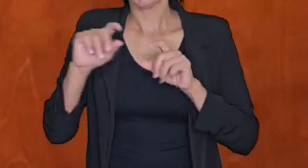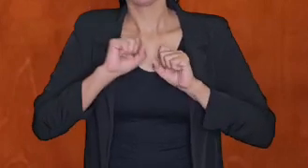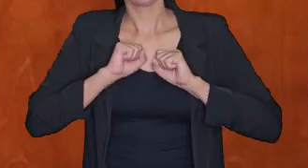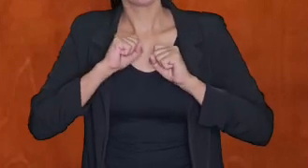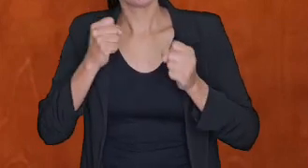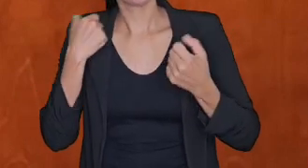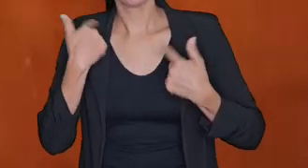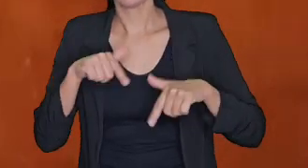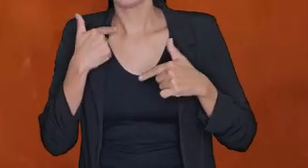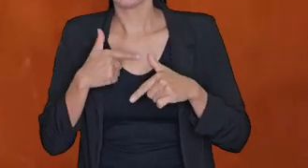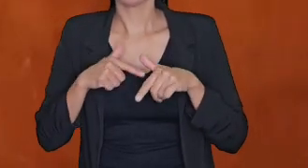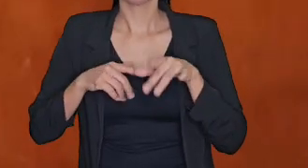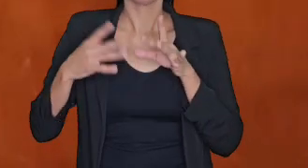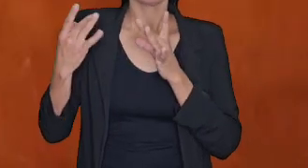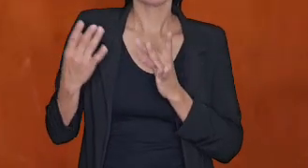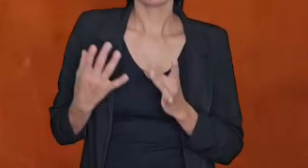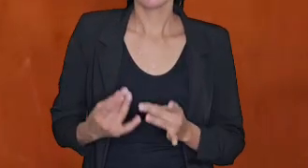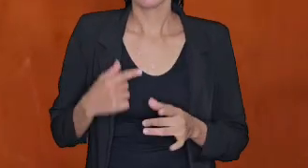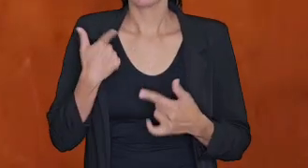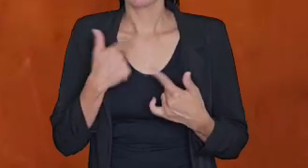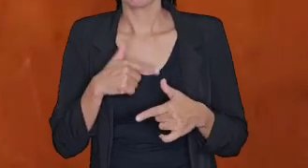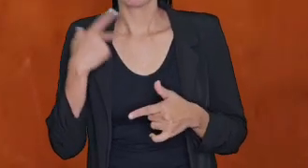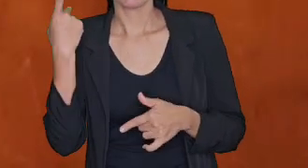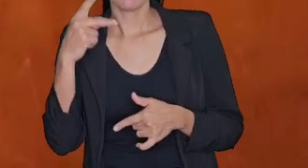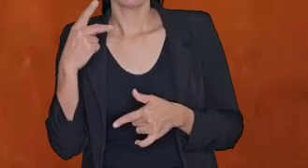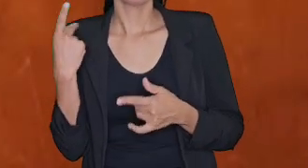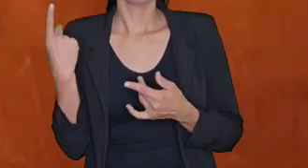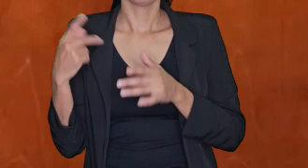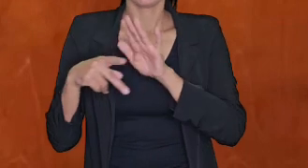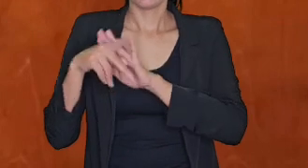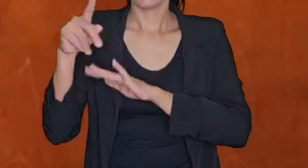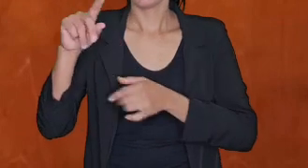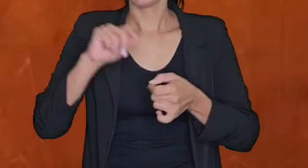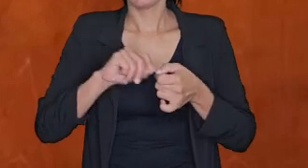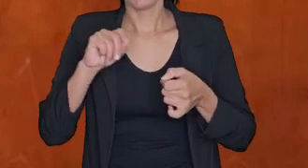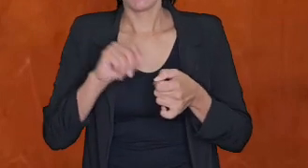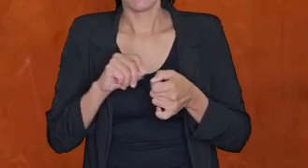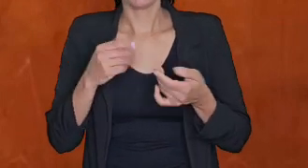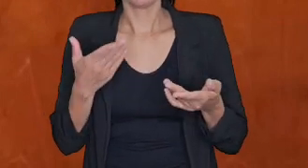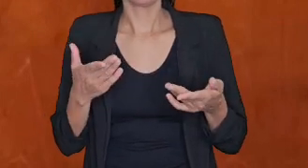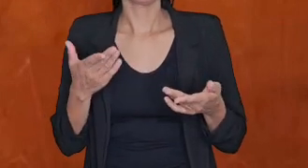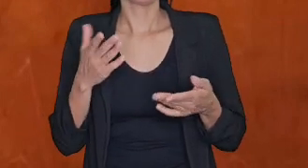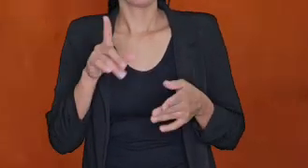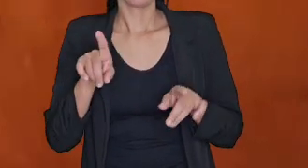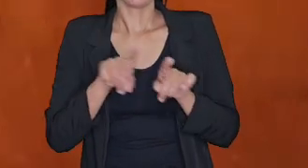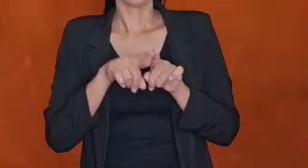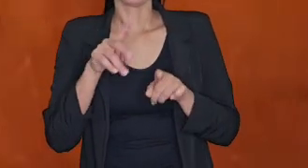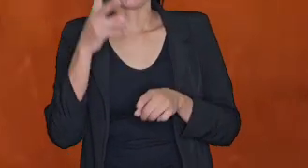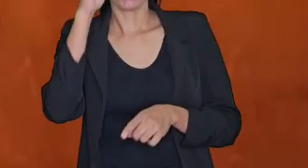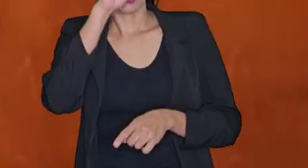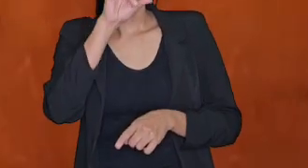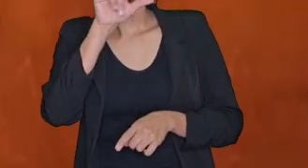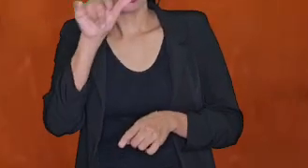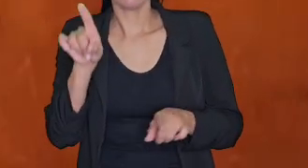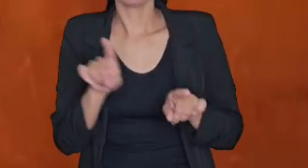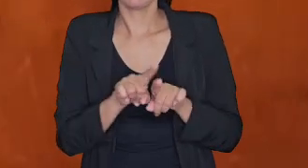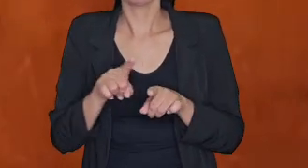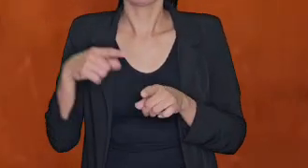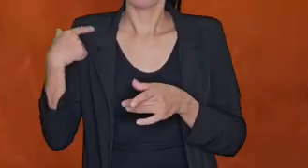João Roberto, agradecendo toda a dedicação, todo o cuidado e o trabalho esmerado que